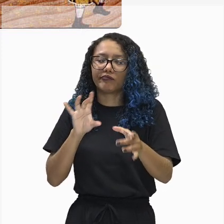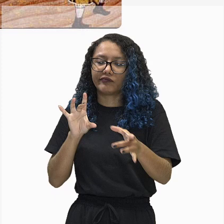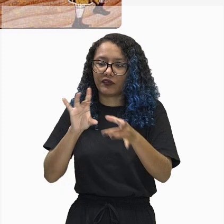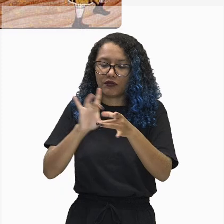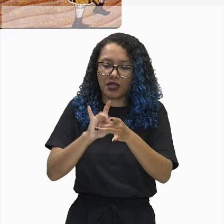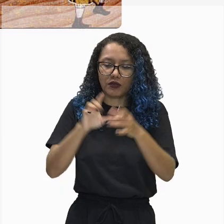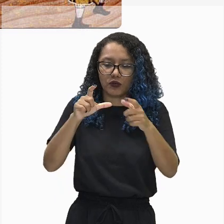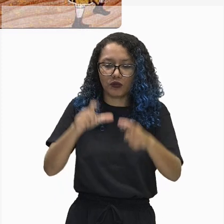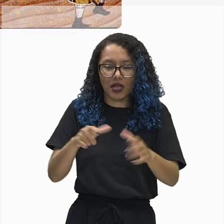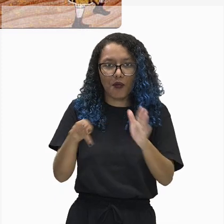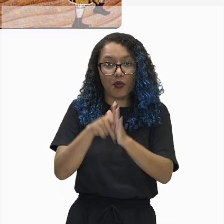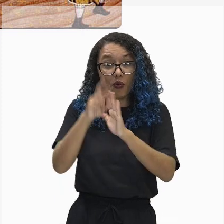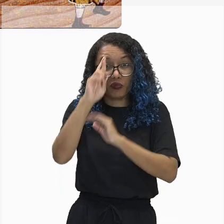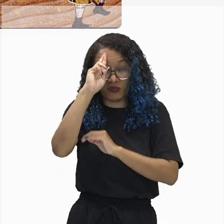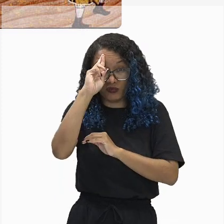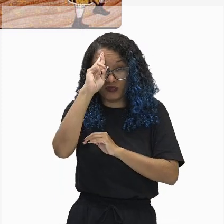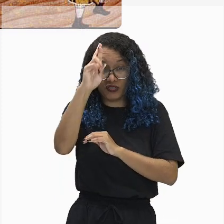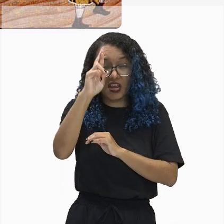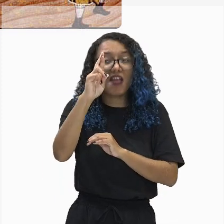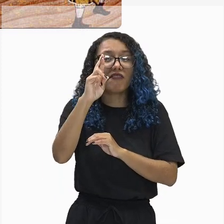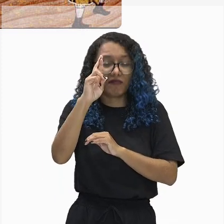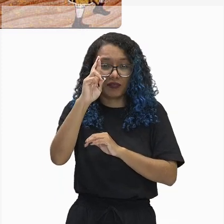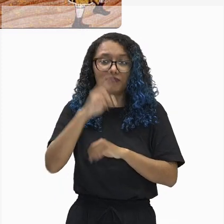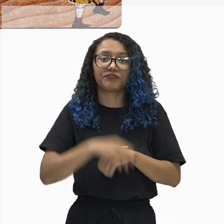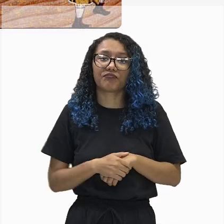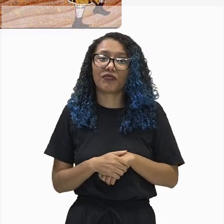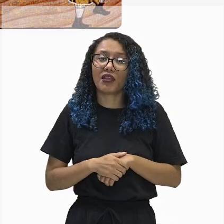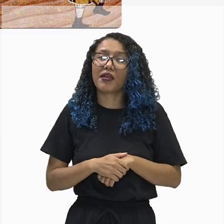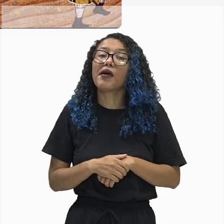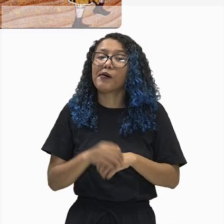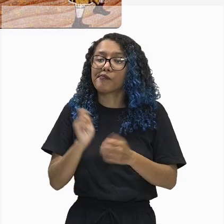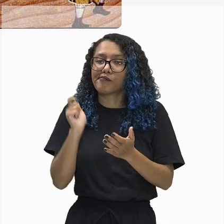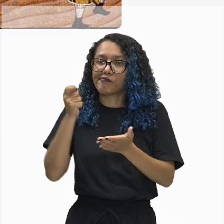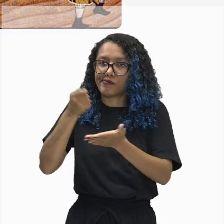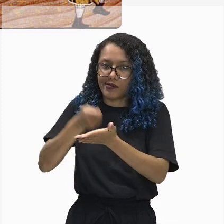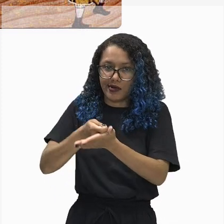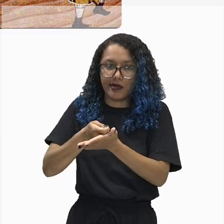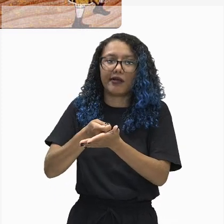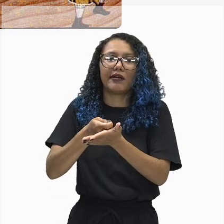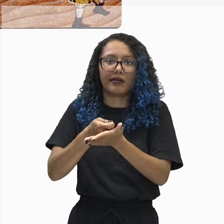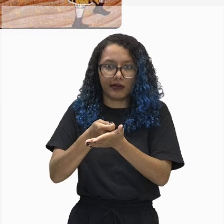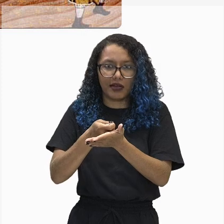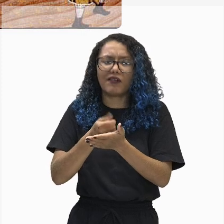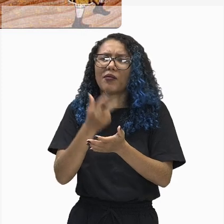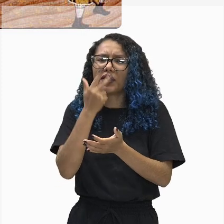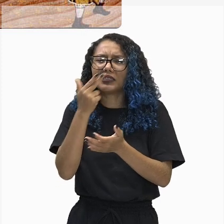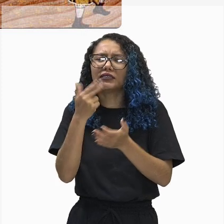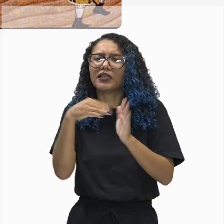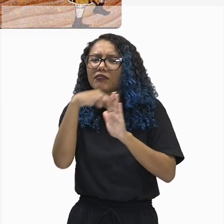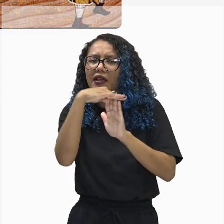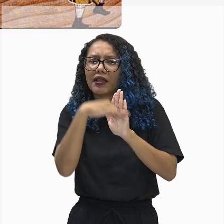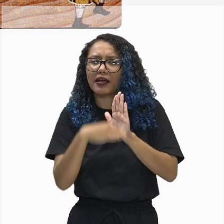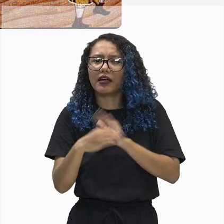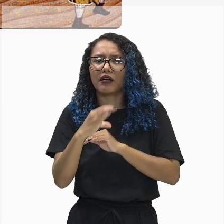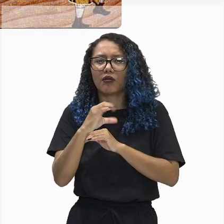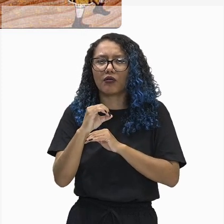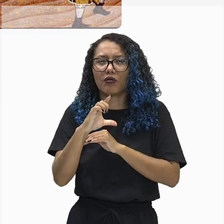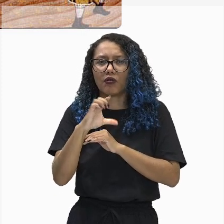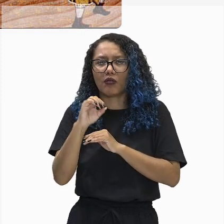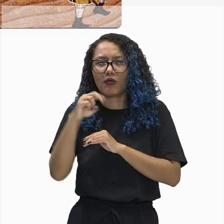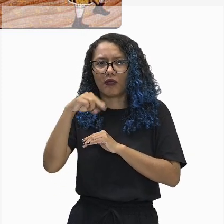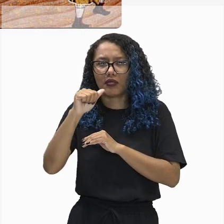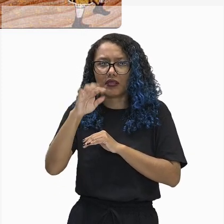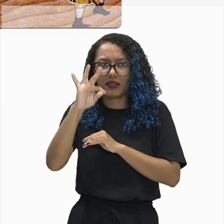ao qual pagavam rendas em espécie pelo lote, em regime de colonato. Por isso que vocês têm então aí essa